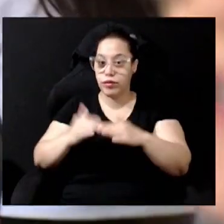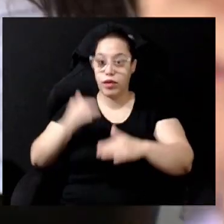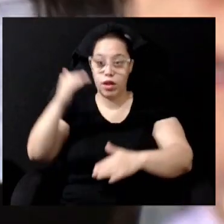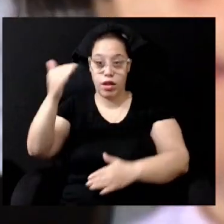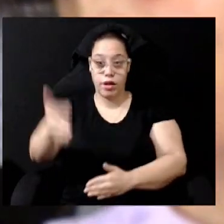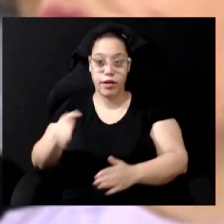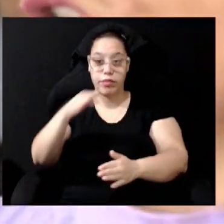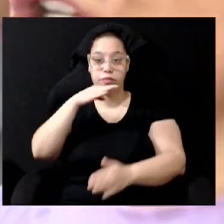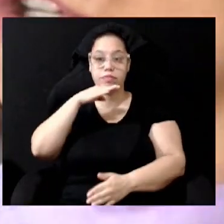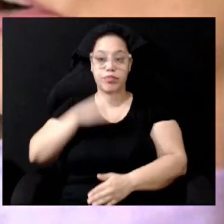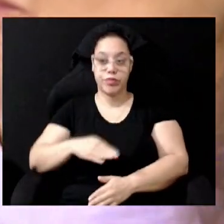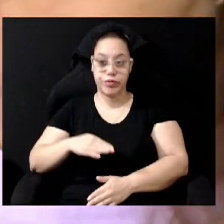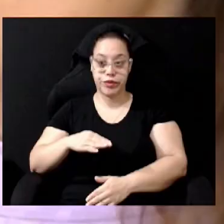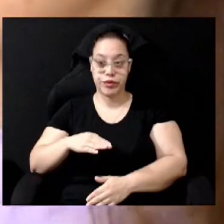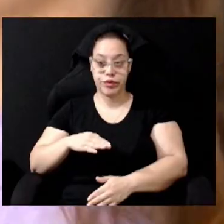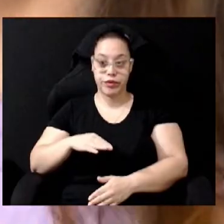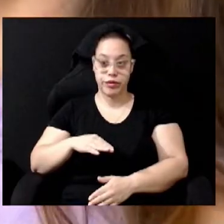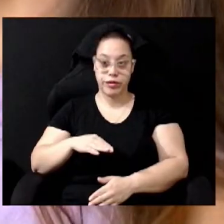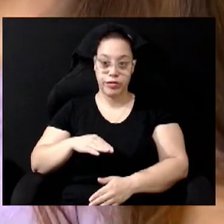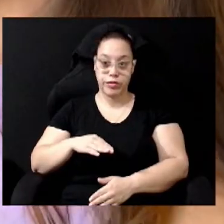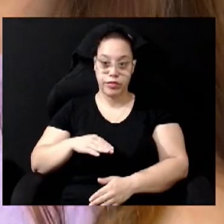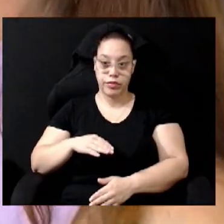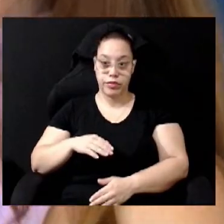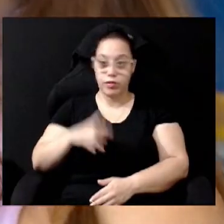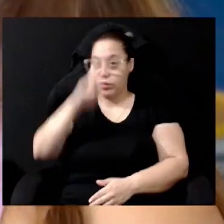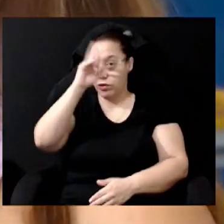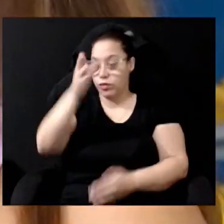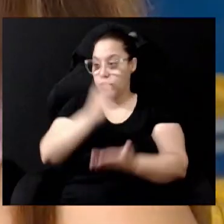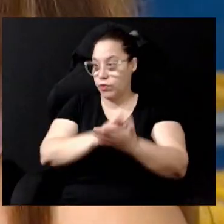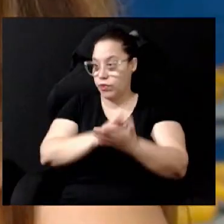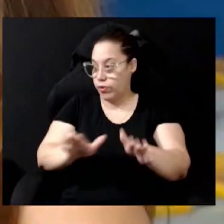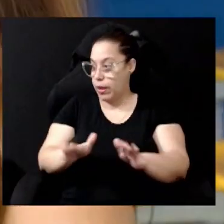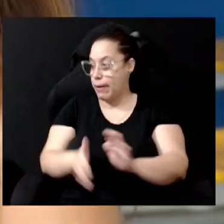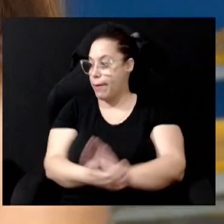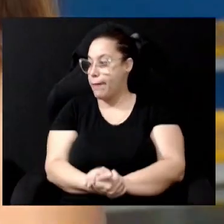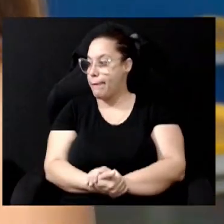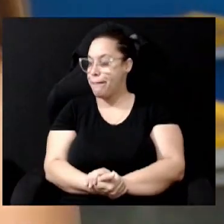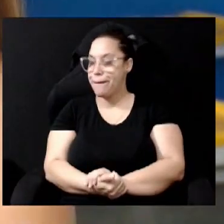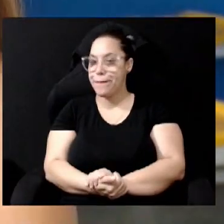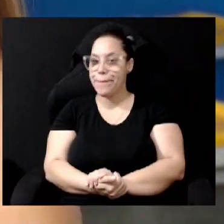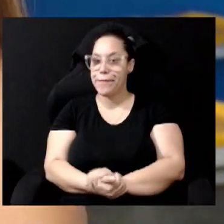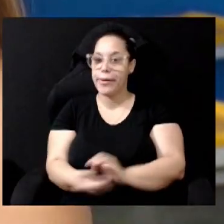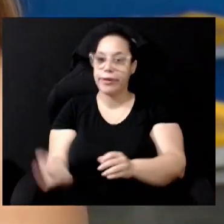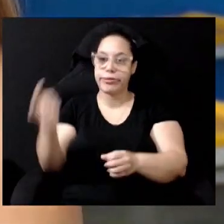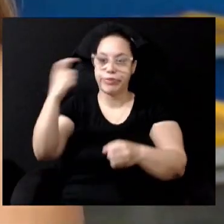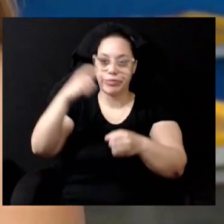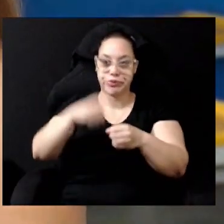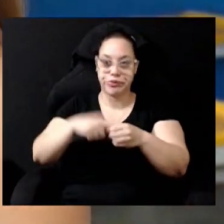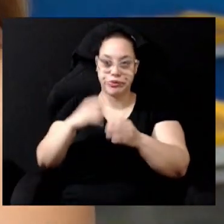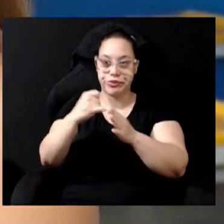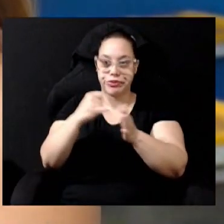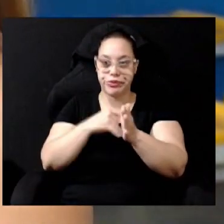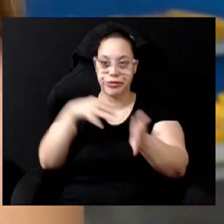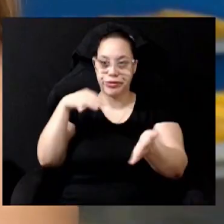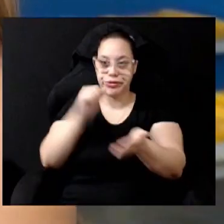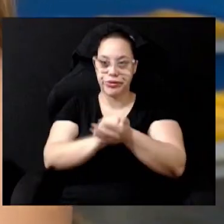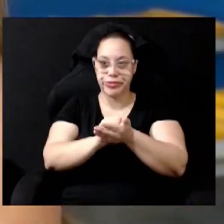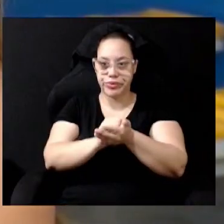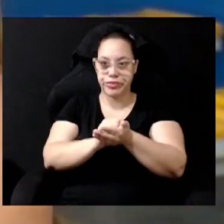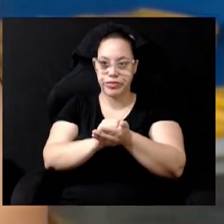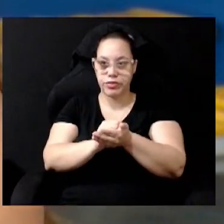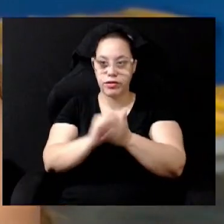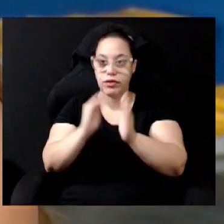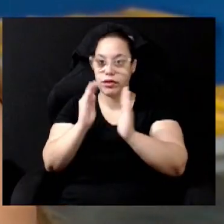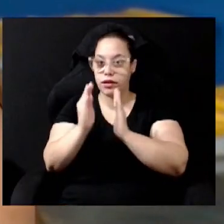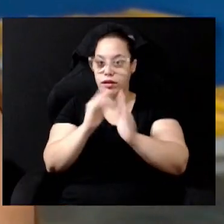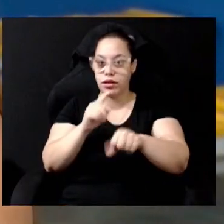quando passa esse horário de almoço, o pessoal começa a retornar para as inscrições, porque é mais ou menos nesse horário que as mães